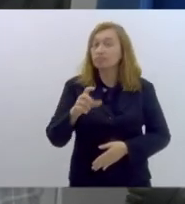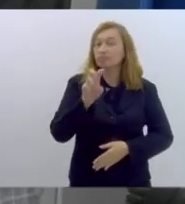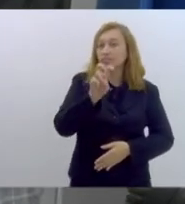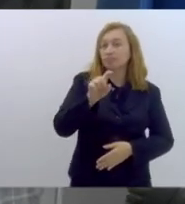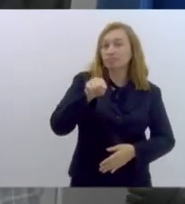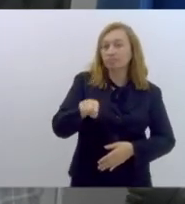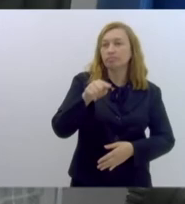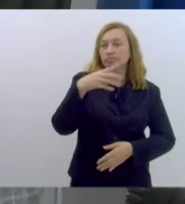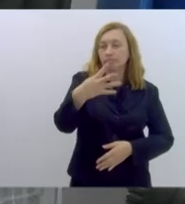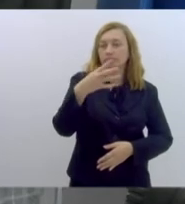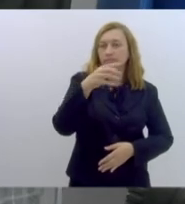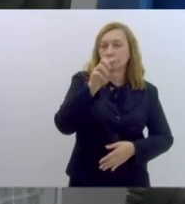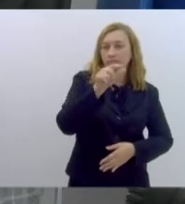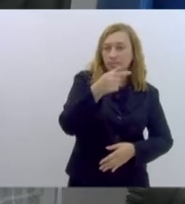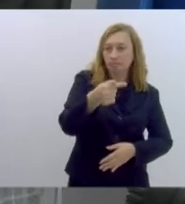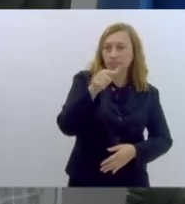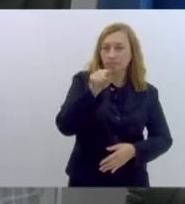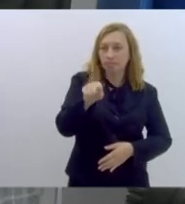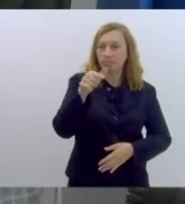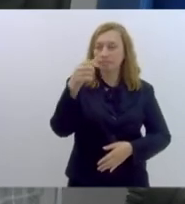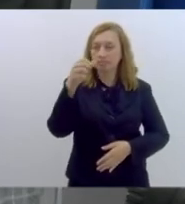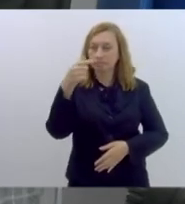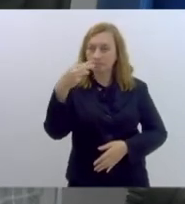5,4, 7,3, 8,1.